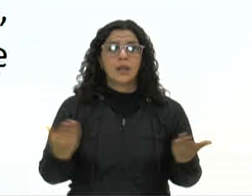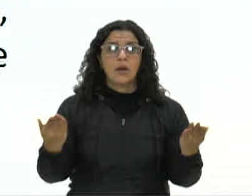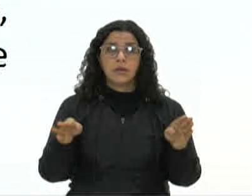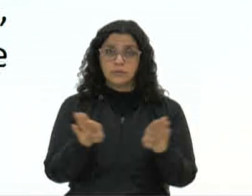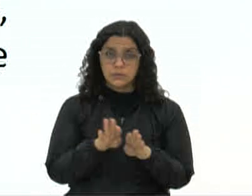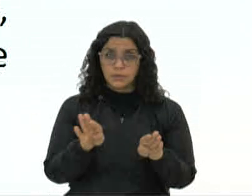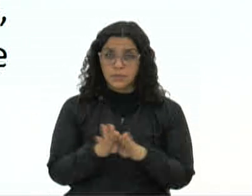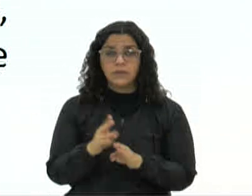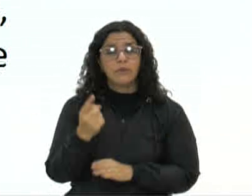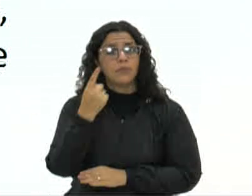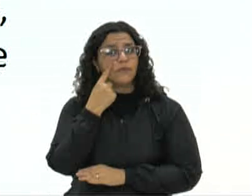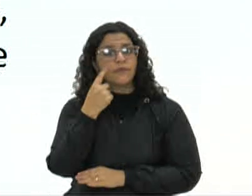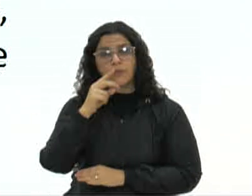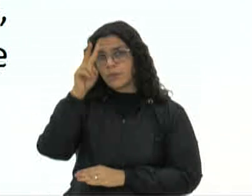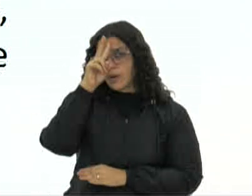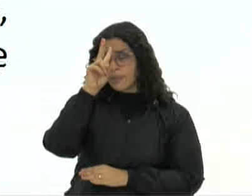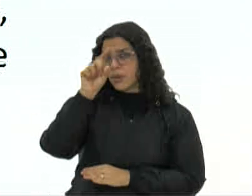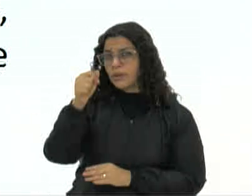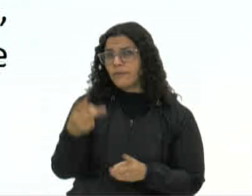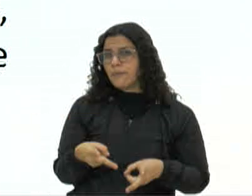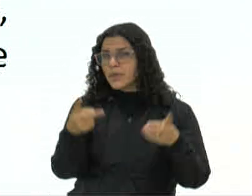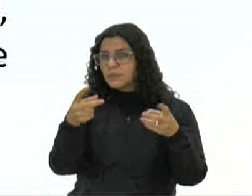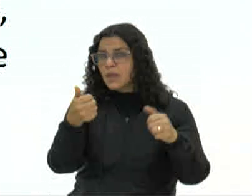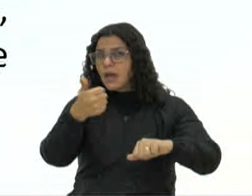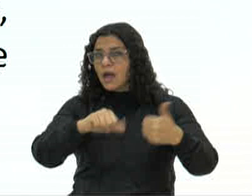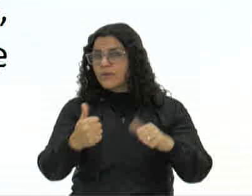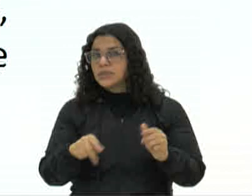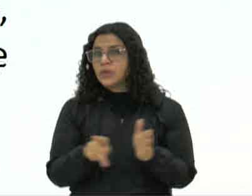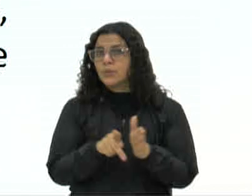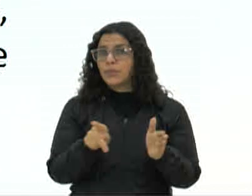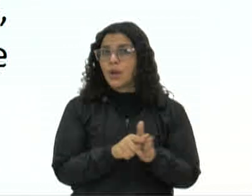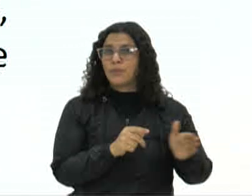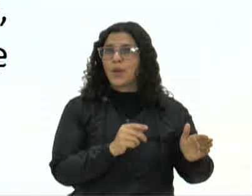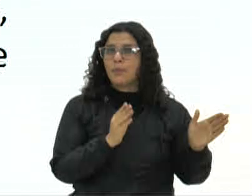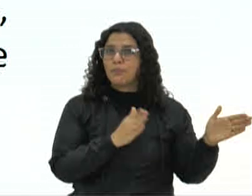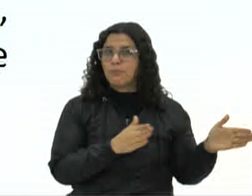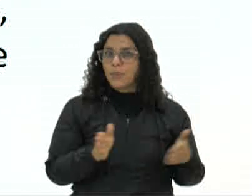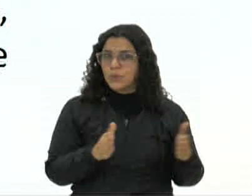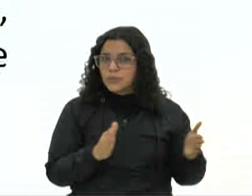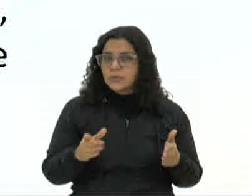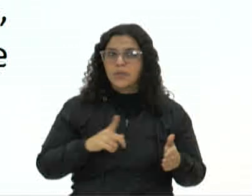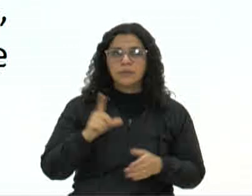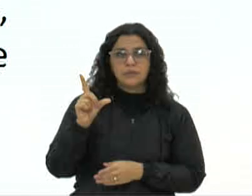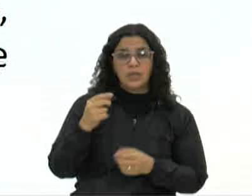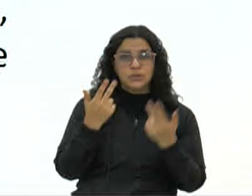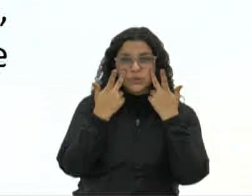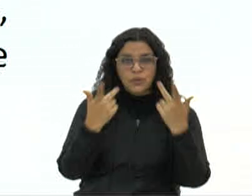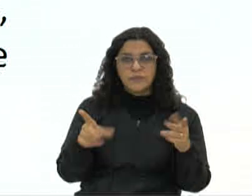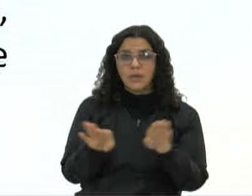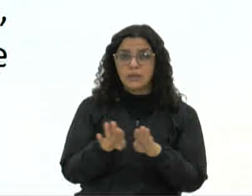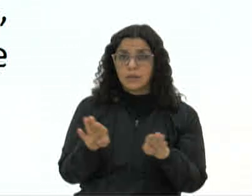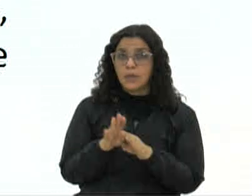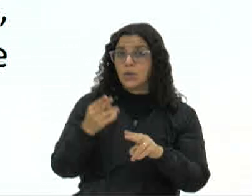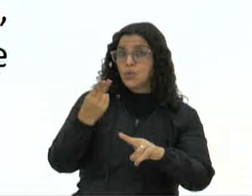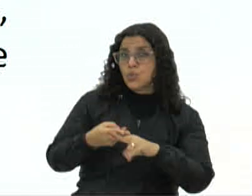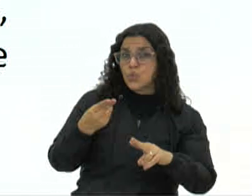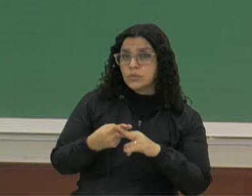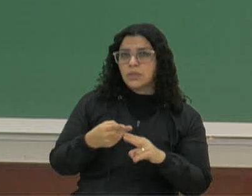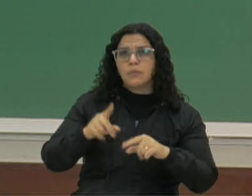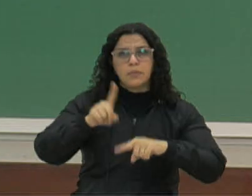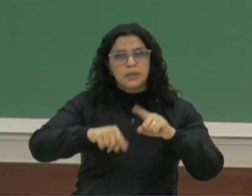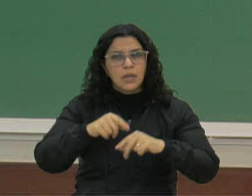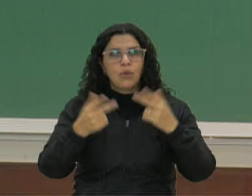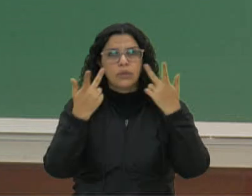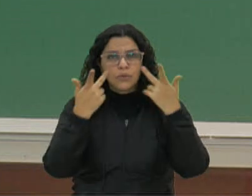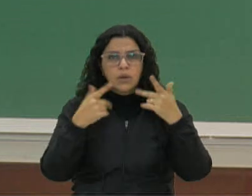vamos relembrar a identificação e a análise das cadeias produtivas e de inovação, a utilização dos recursos naturais por